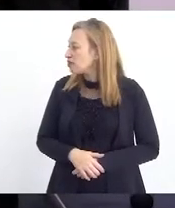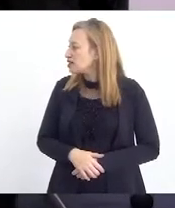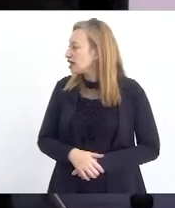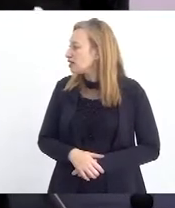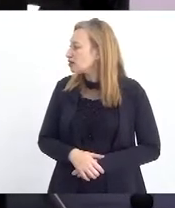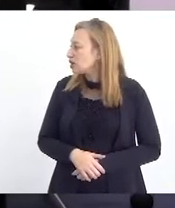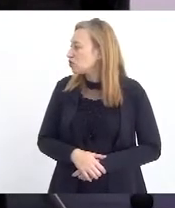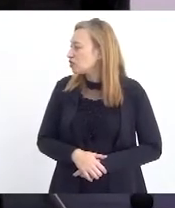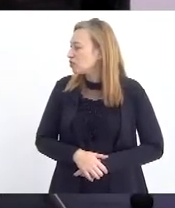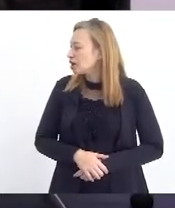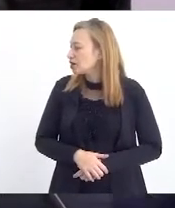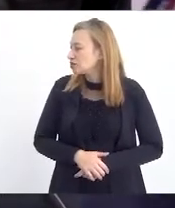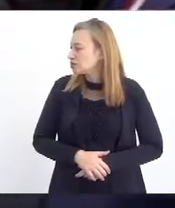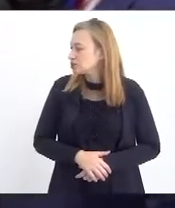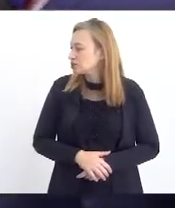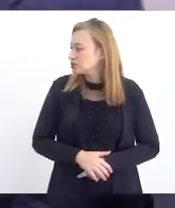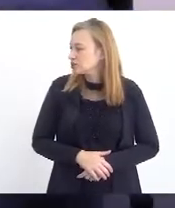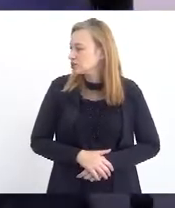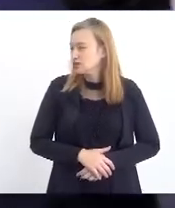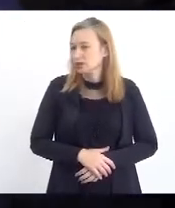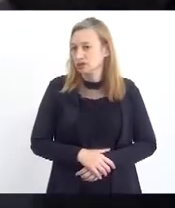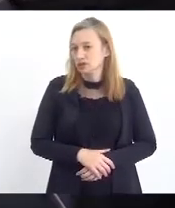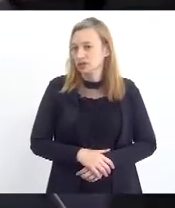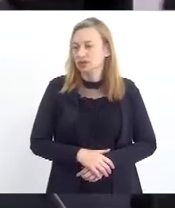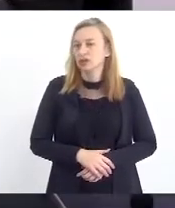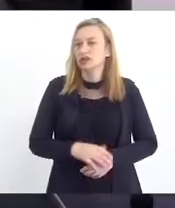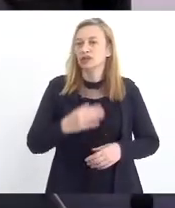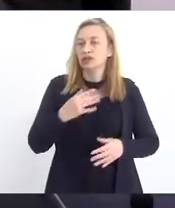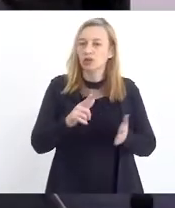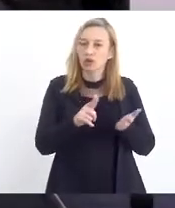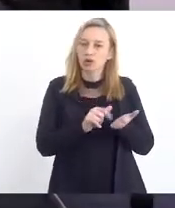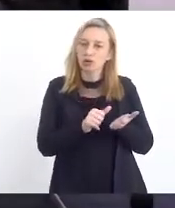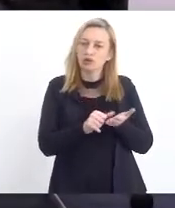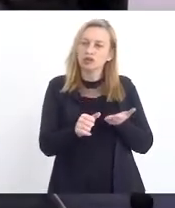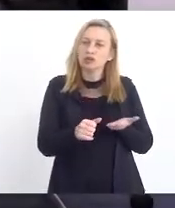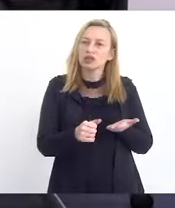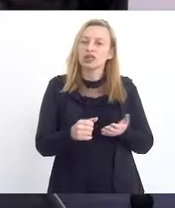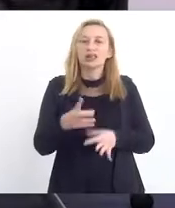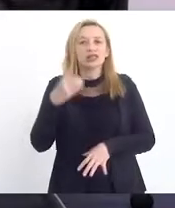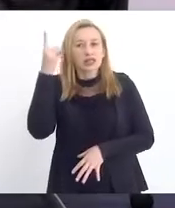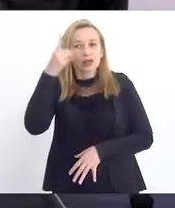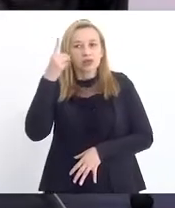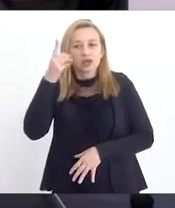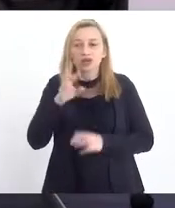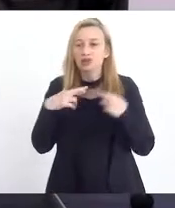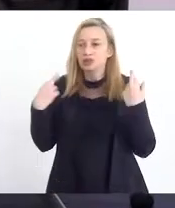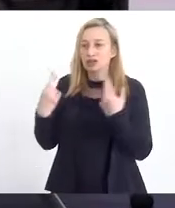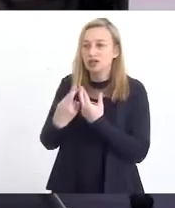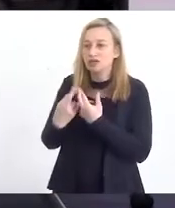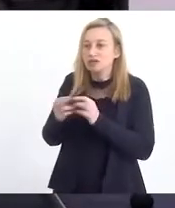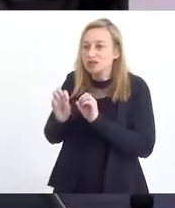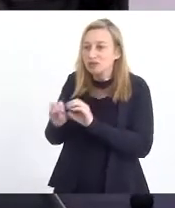mandou uma justificativa, né? Mandou um bilhetinho para a Lucinha. Deputada, estou numa reunião da Comissão de Educação.